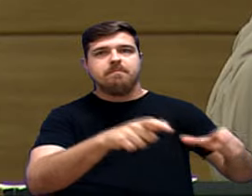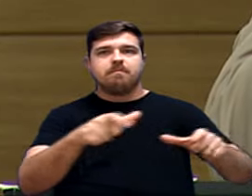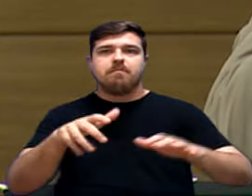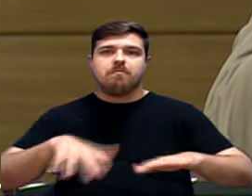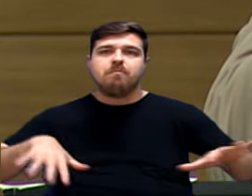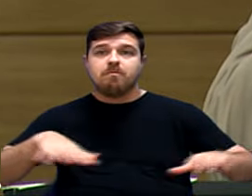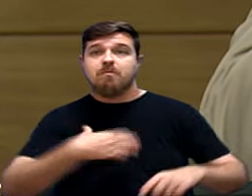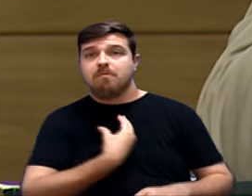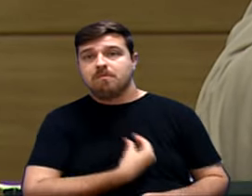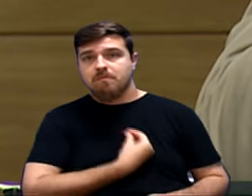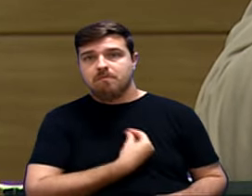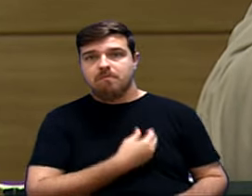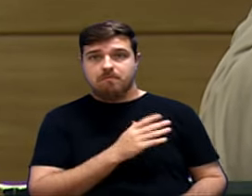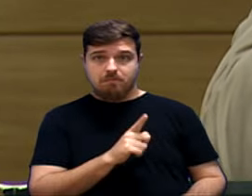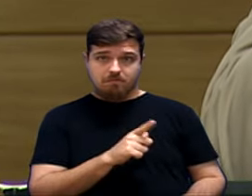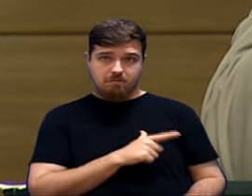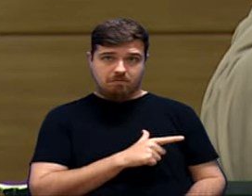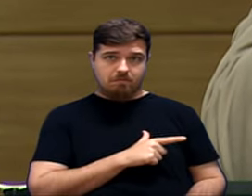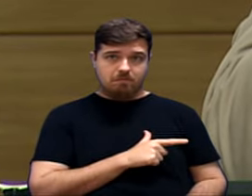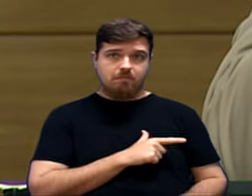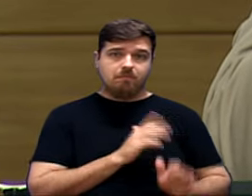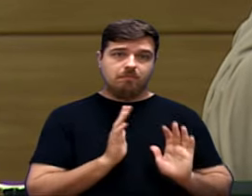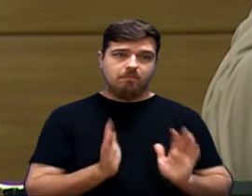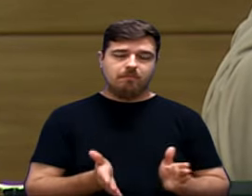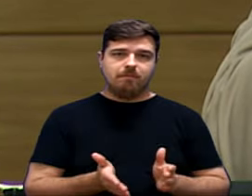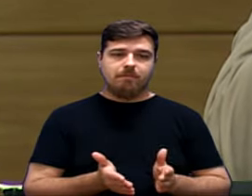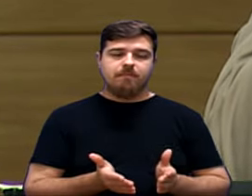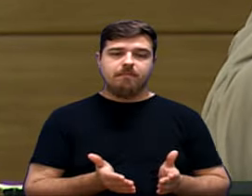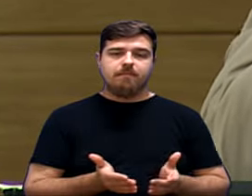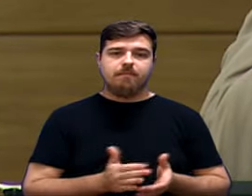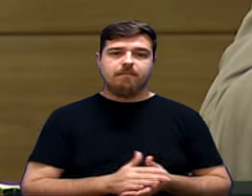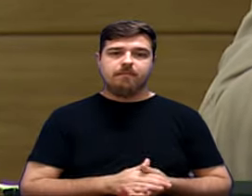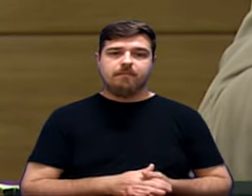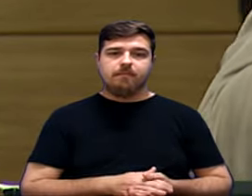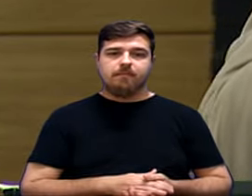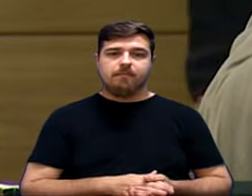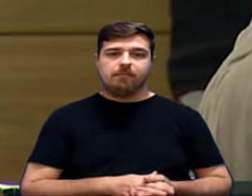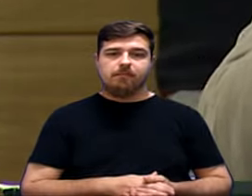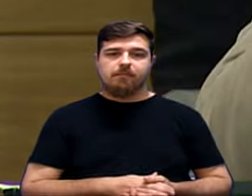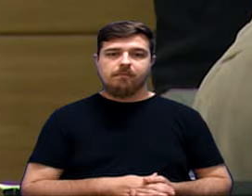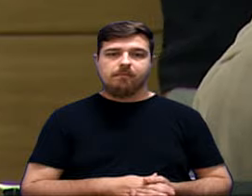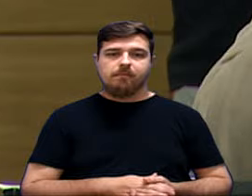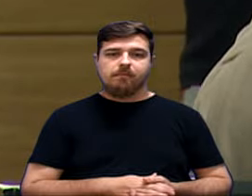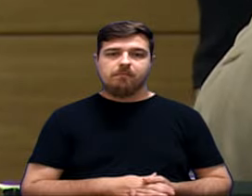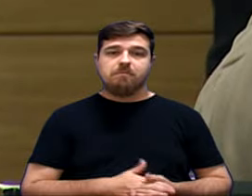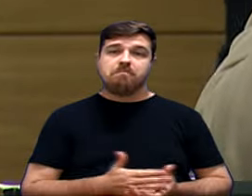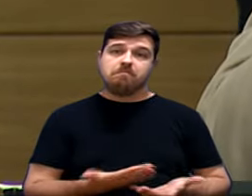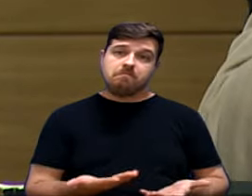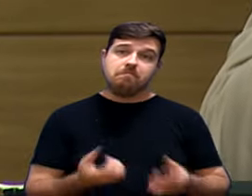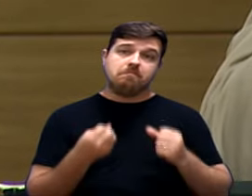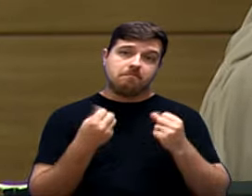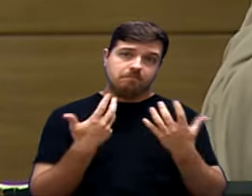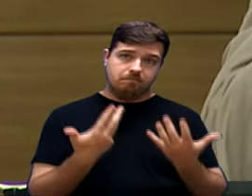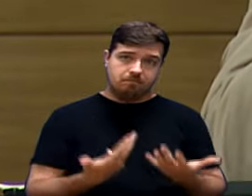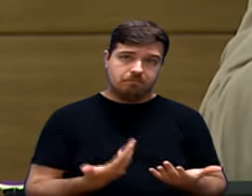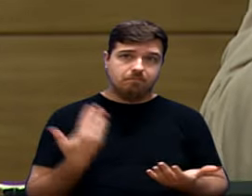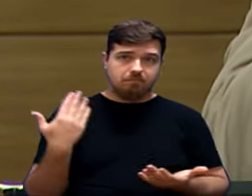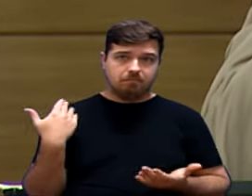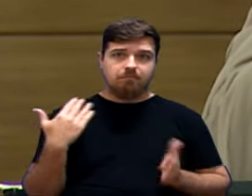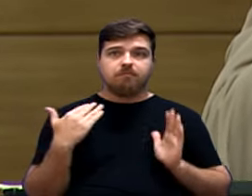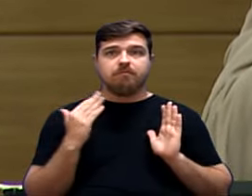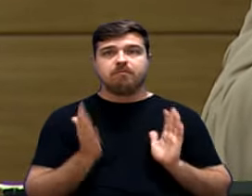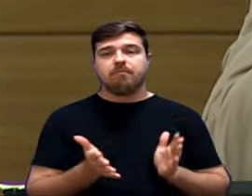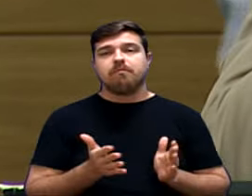ocupadas eh até eh já foi dito né